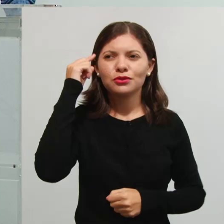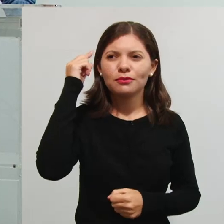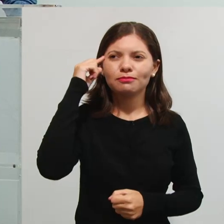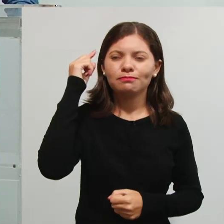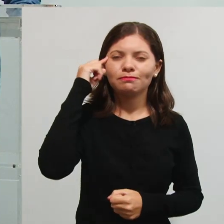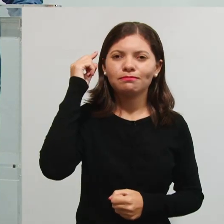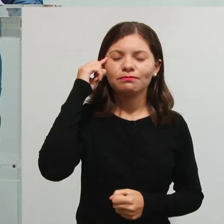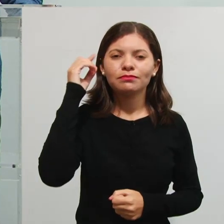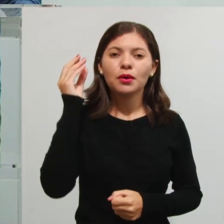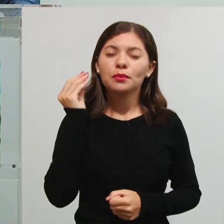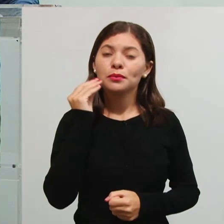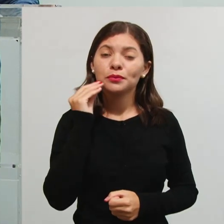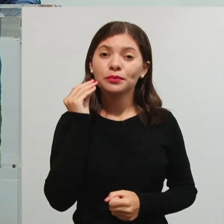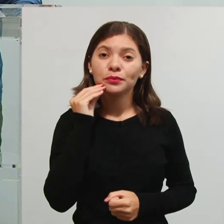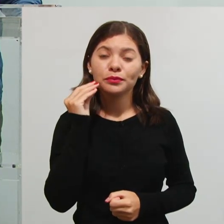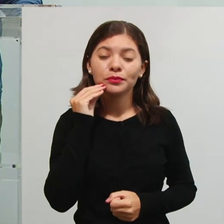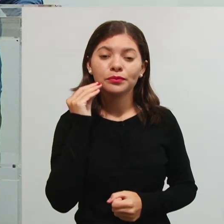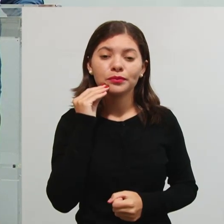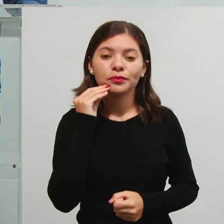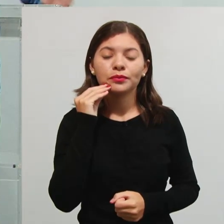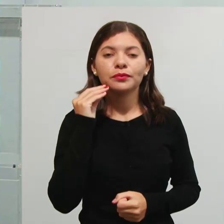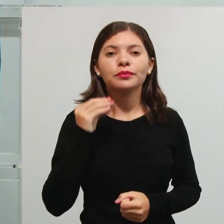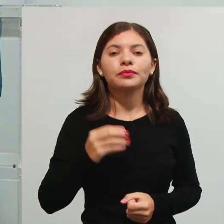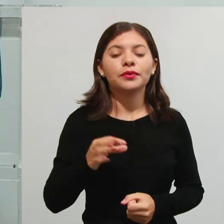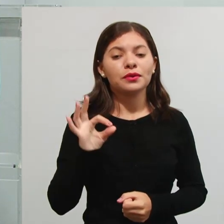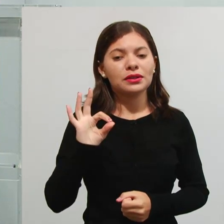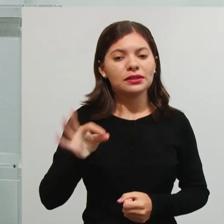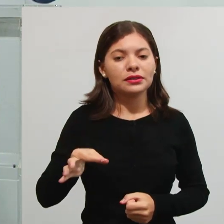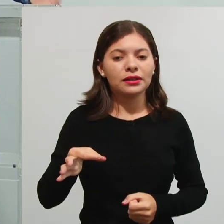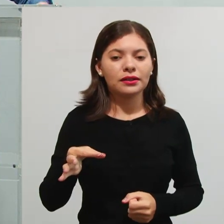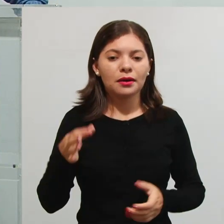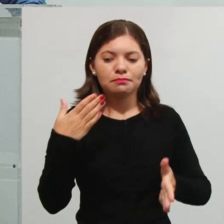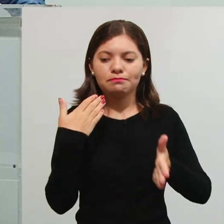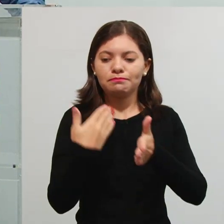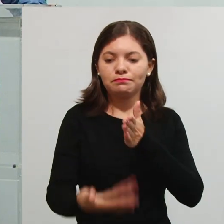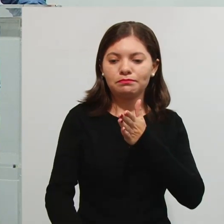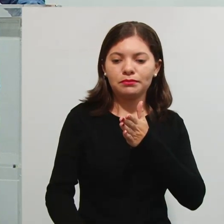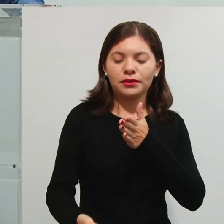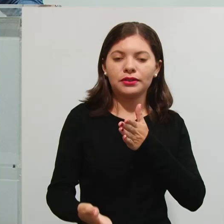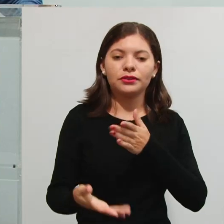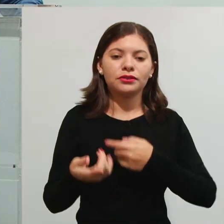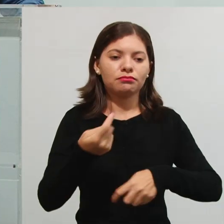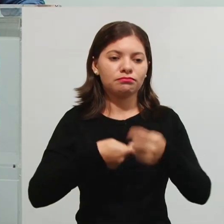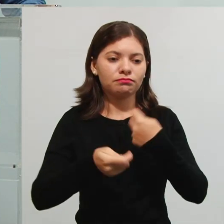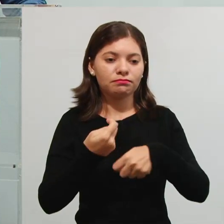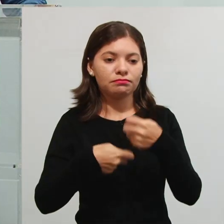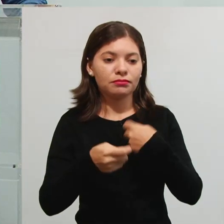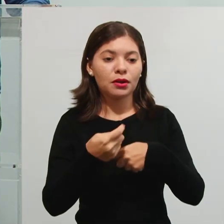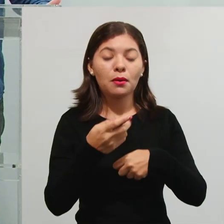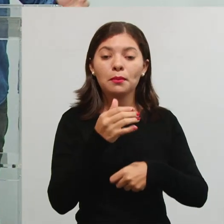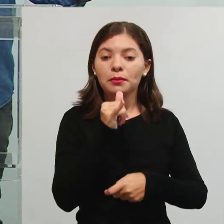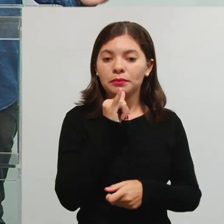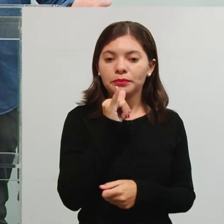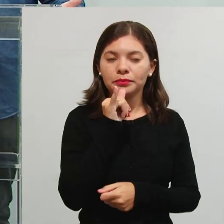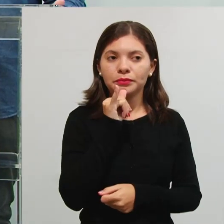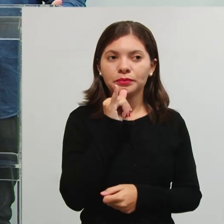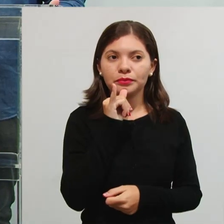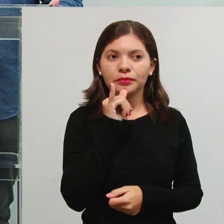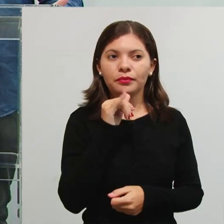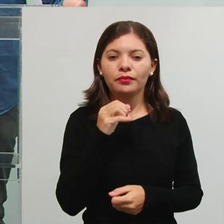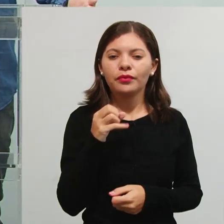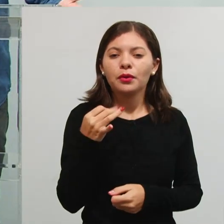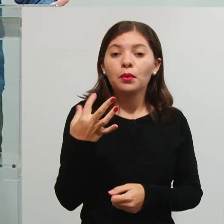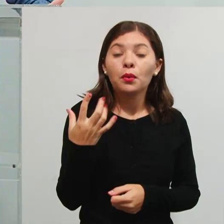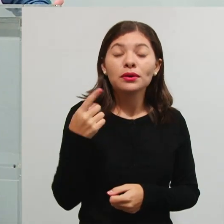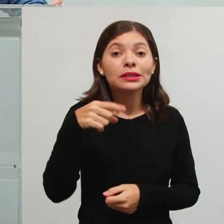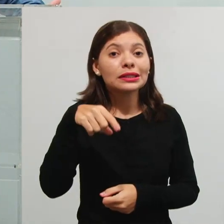aproveitar a oportunidade, a circunstância adequada, você pode perder o time daquele negócio. Por exemplo, quantos aqui